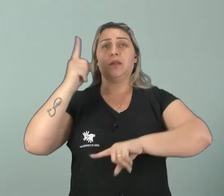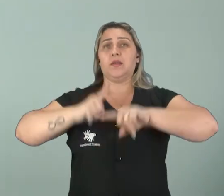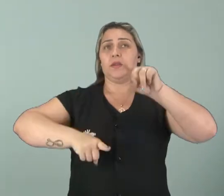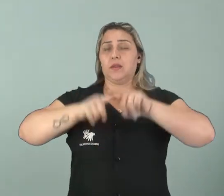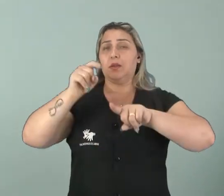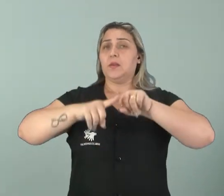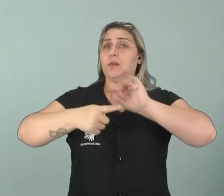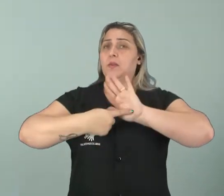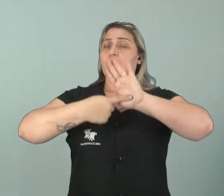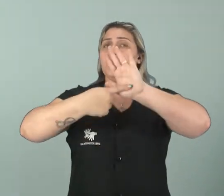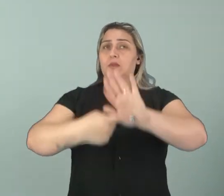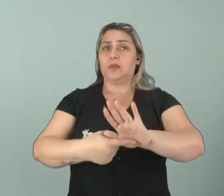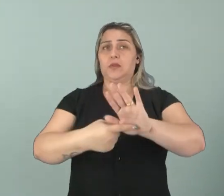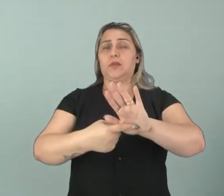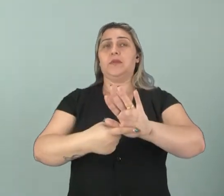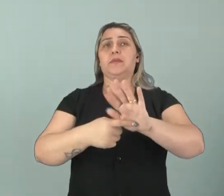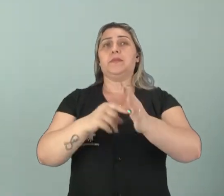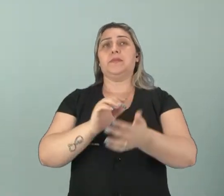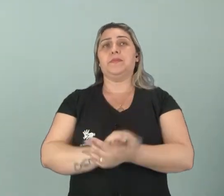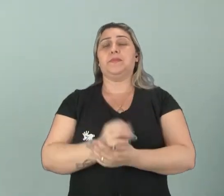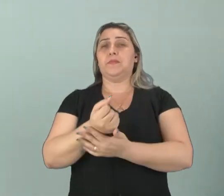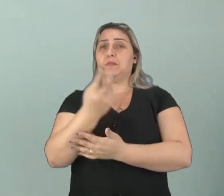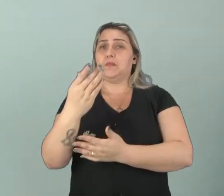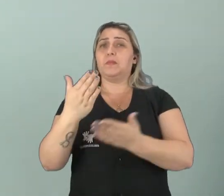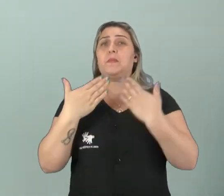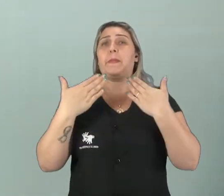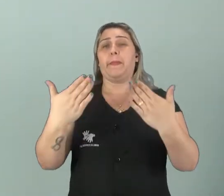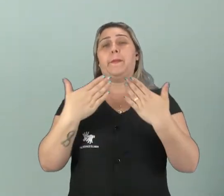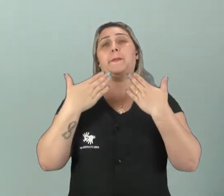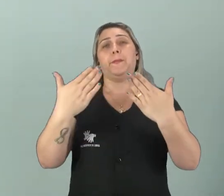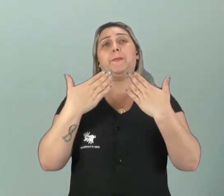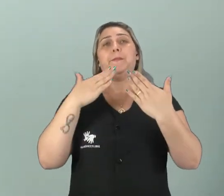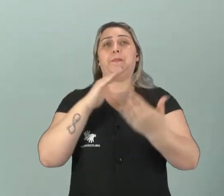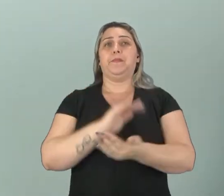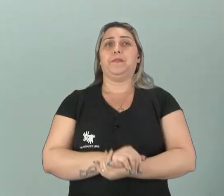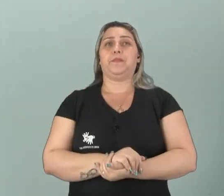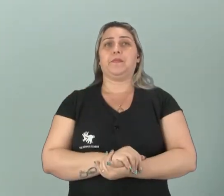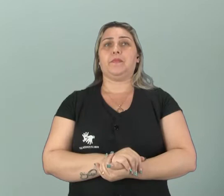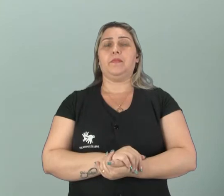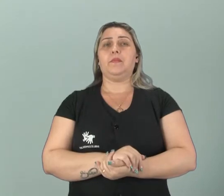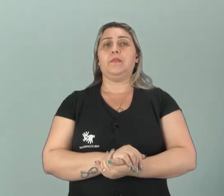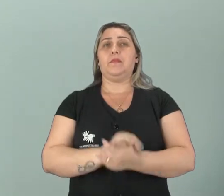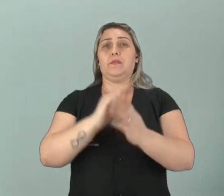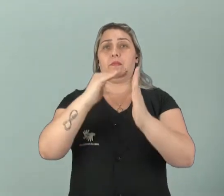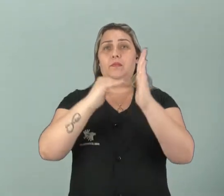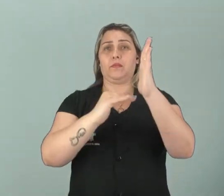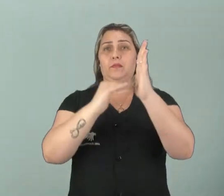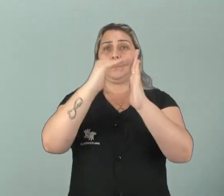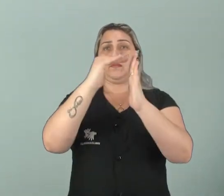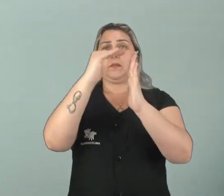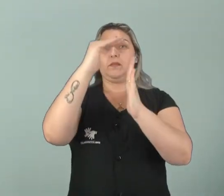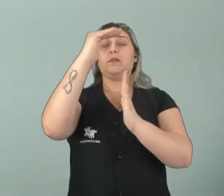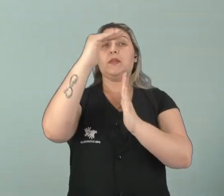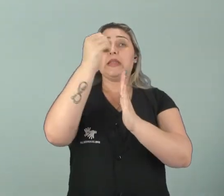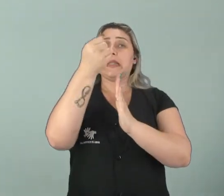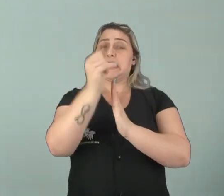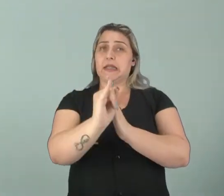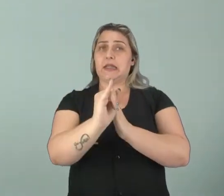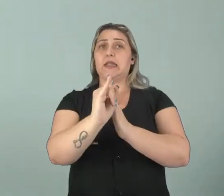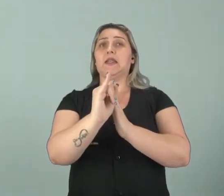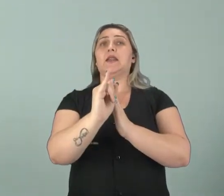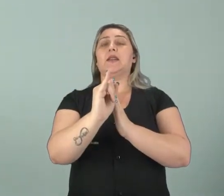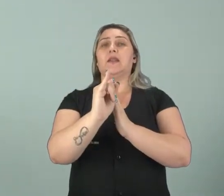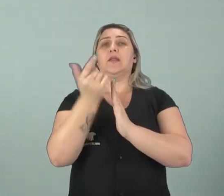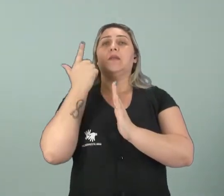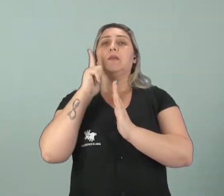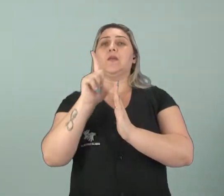é exposto a determinada quantidade de calor, ele recebe, digamos assim, calor, a sua temperatura começa a aumentar, e se ela chega nos